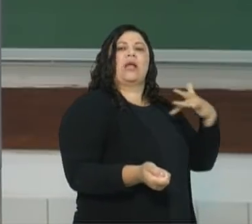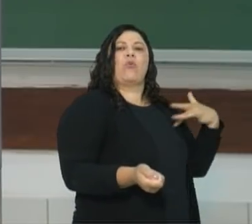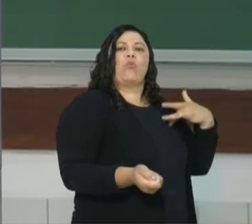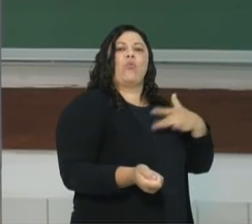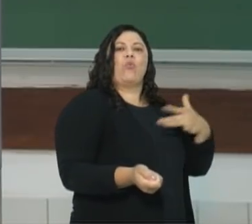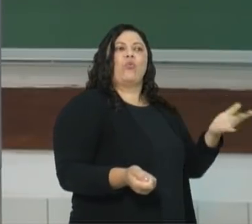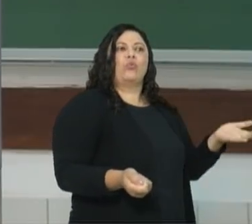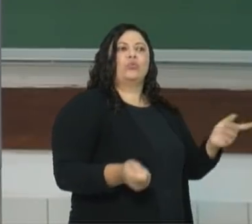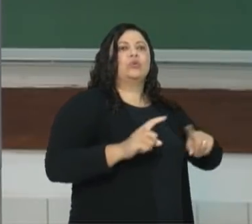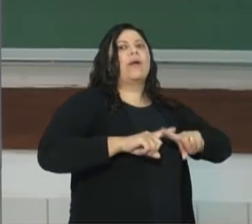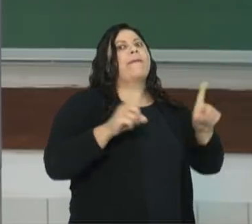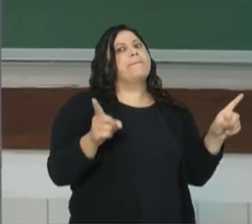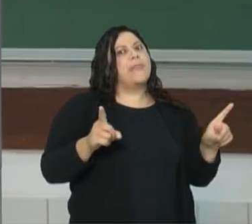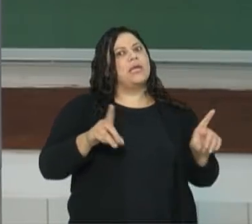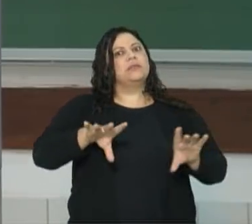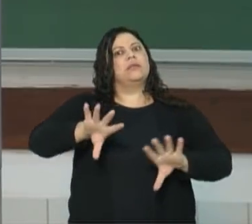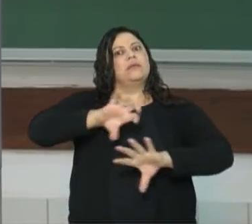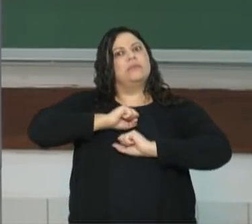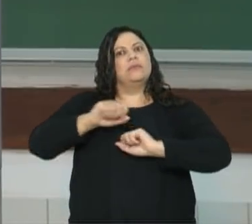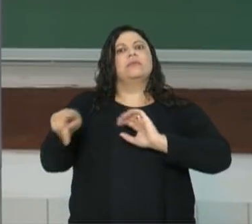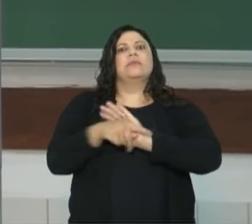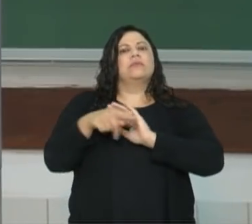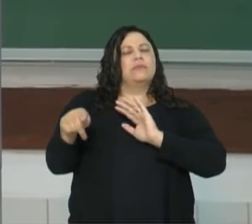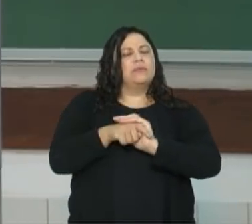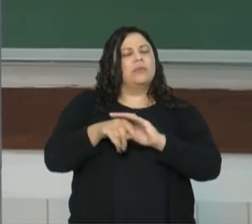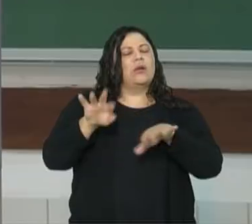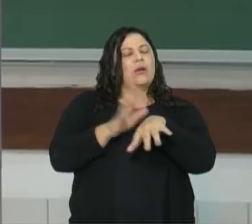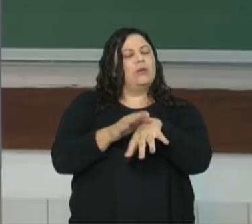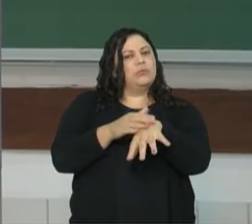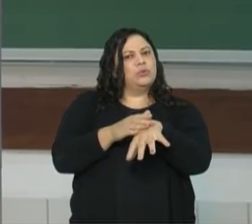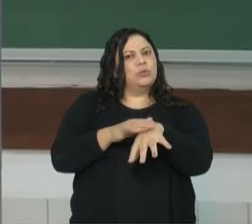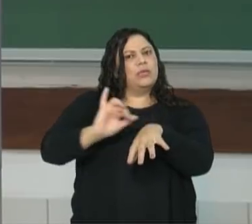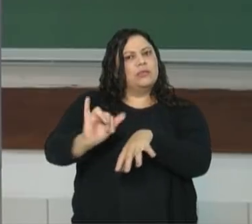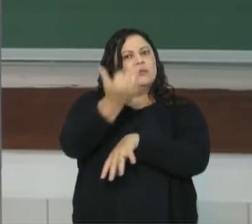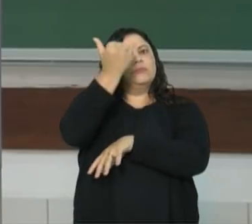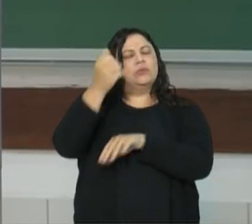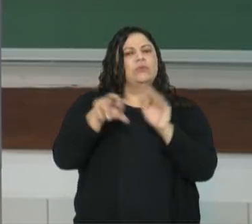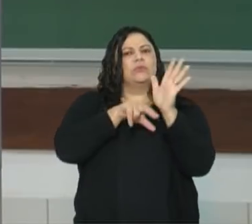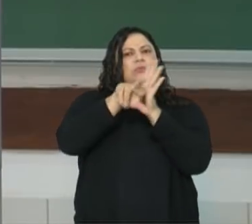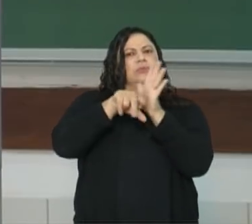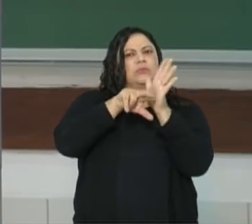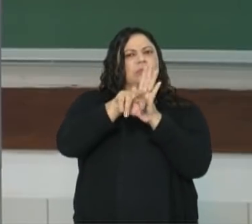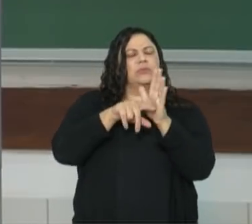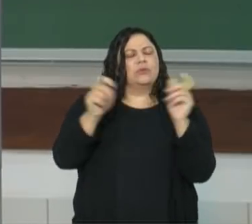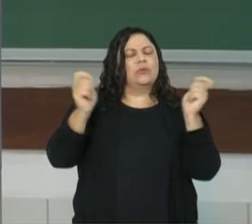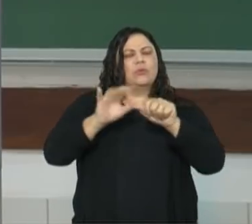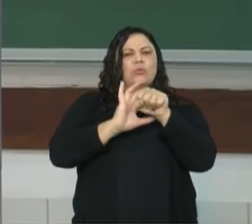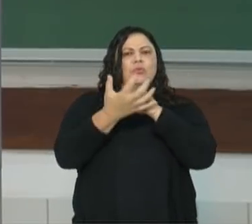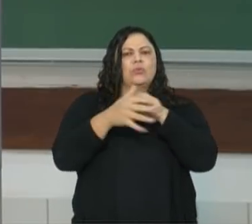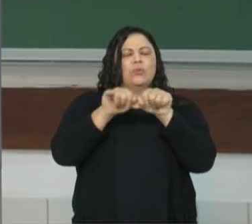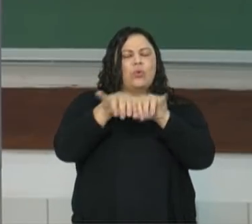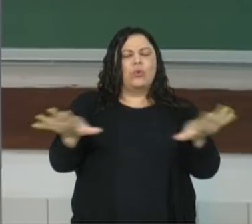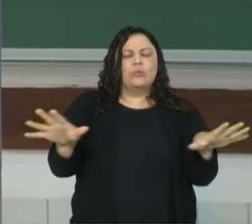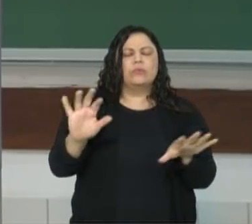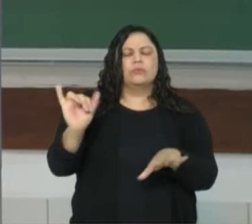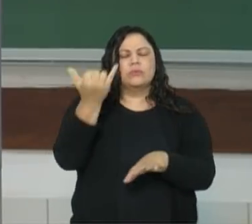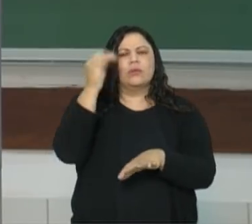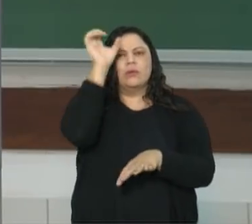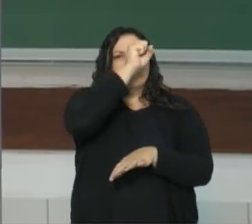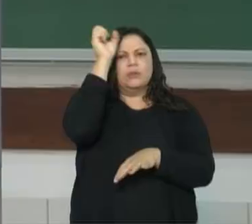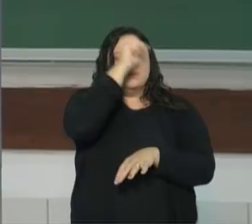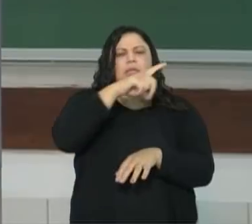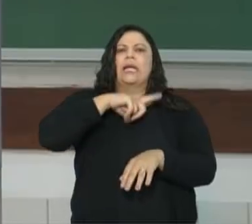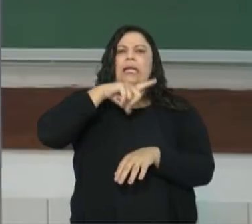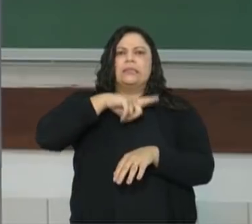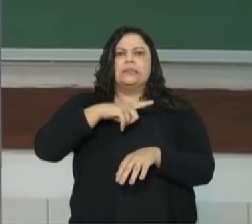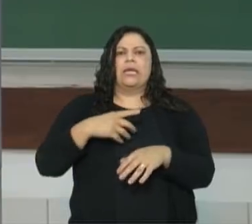ser portador. Aproveita que vocês estão aprendendo um monte sobre biologia com coronavírus. Existem portadores assintomáticos